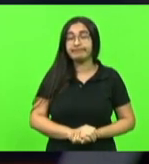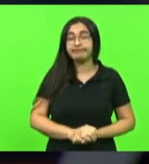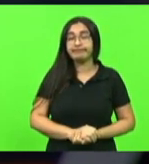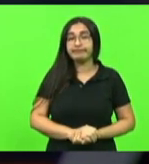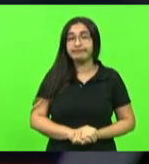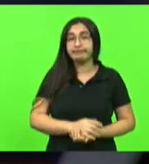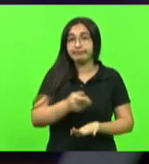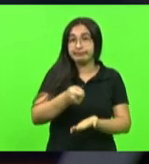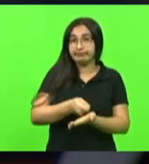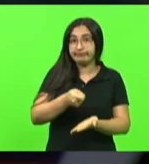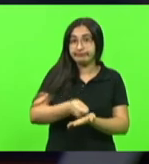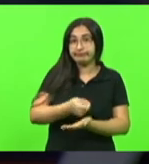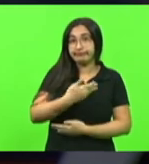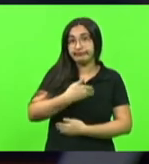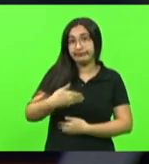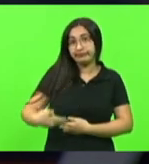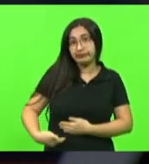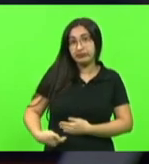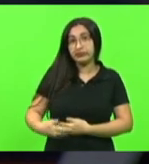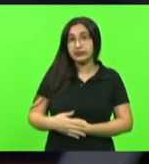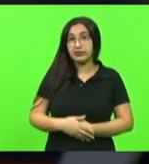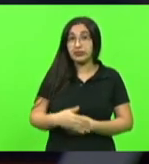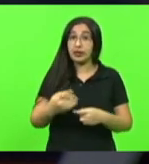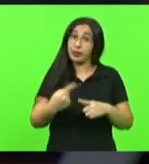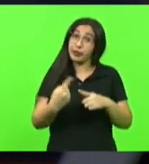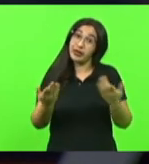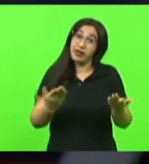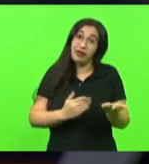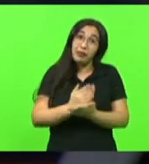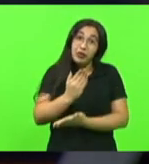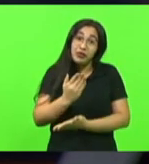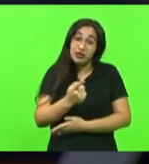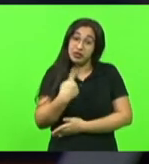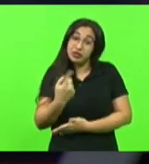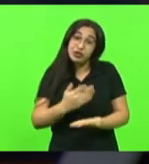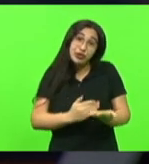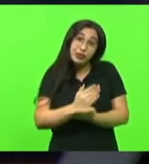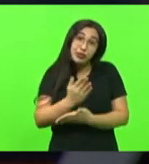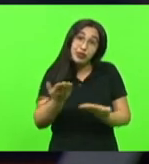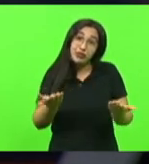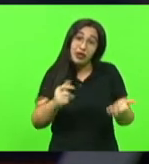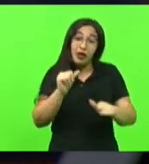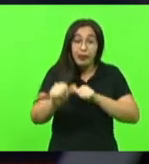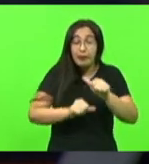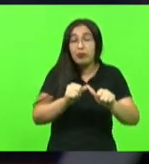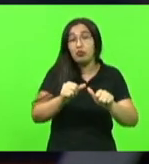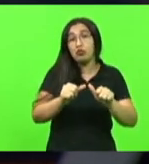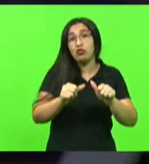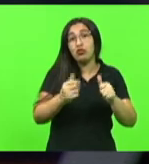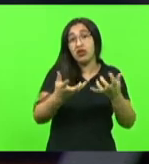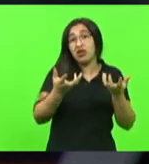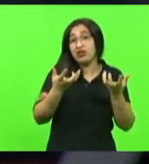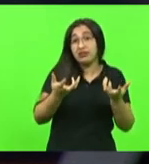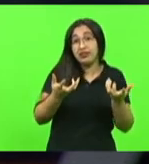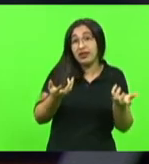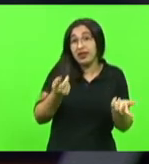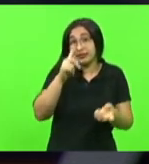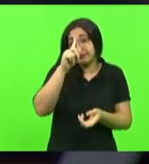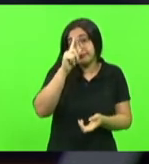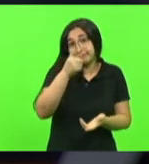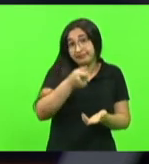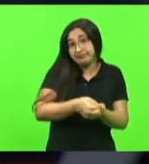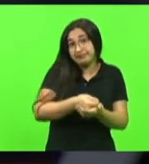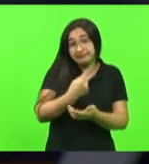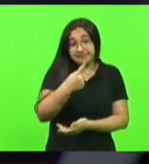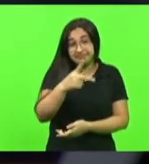impostas pelo Estado, e claro, foram aprovadas, e quando a gente aprova, eles mudam na regulamentação do jeito que querem. Então, está de